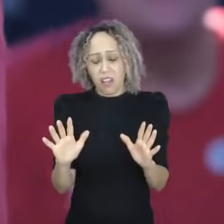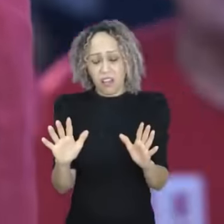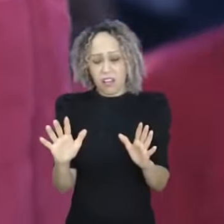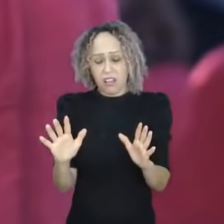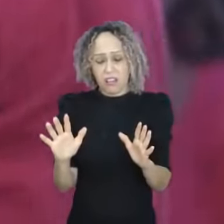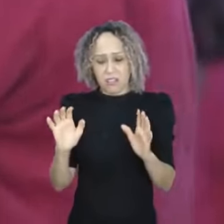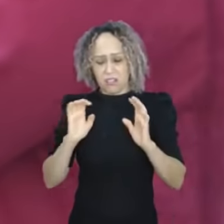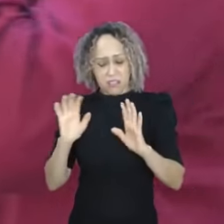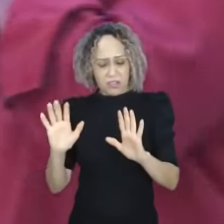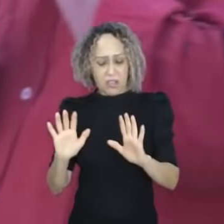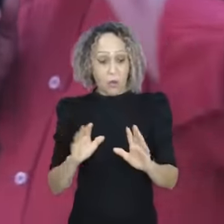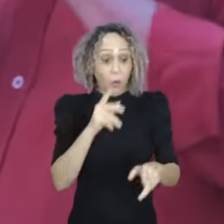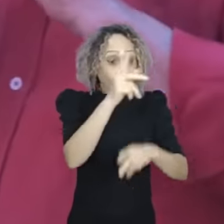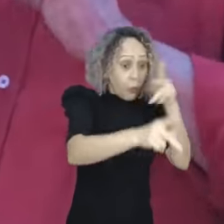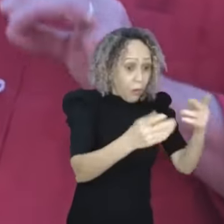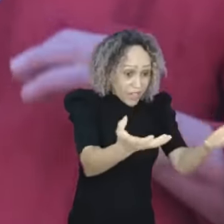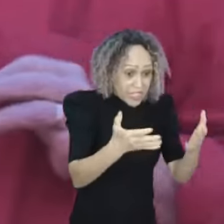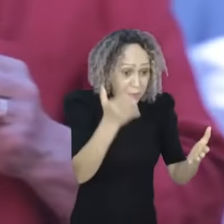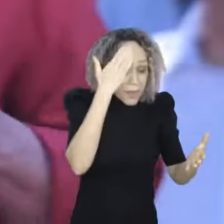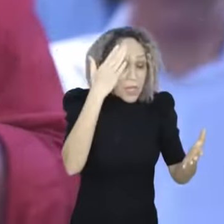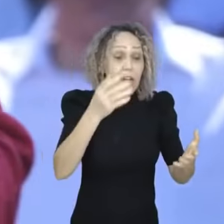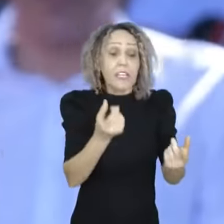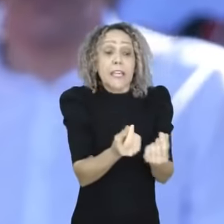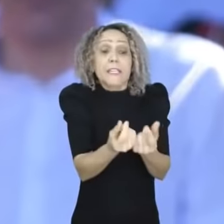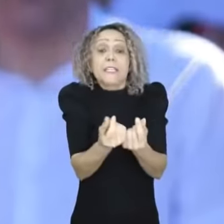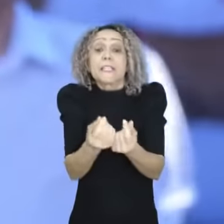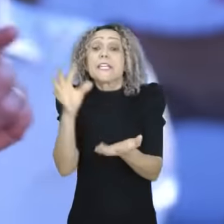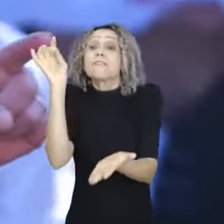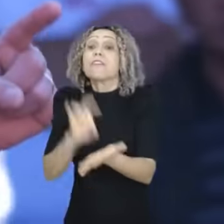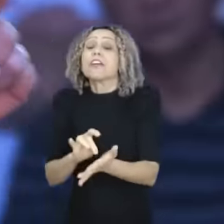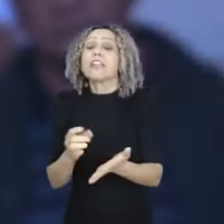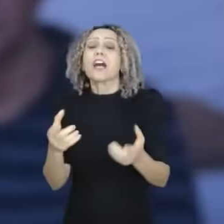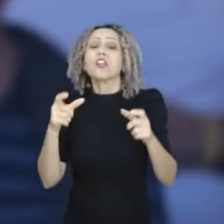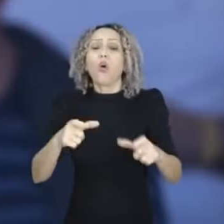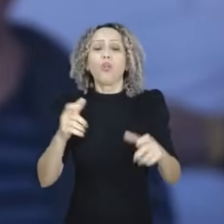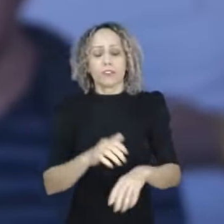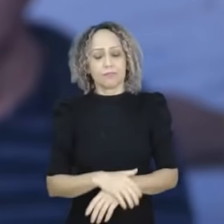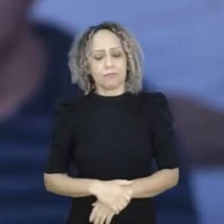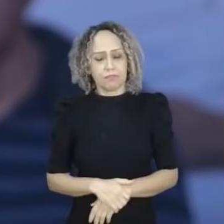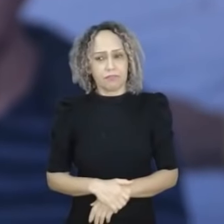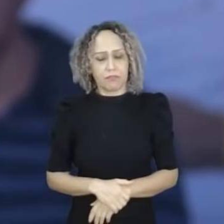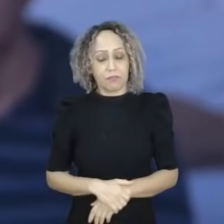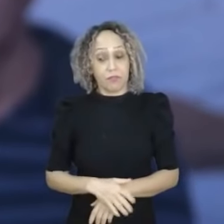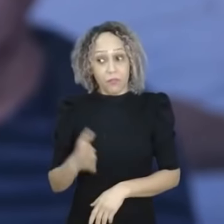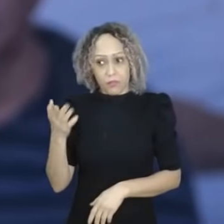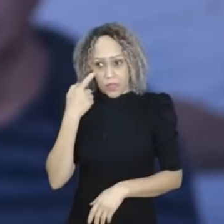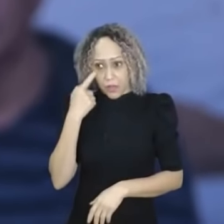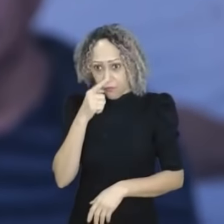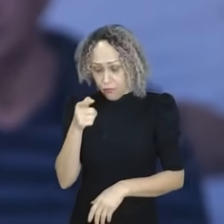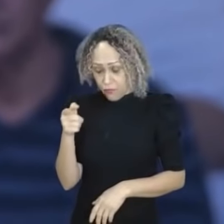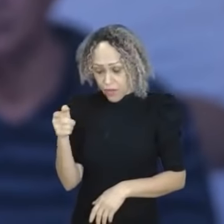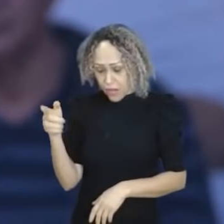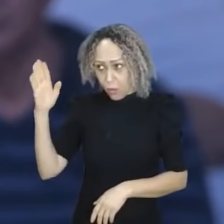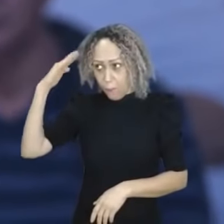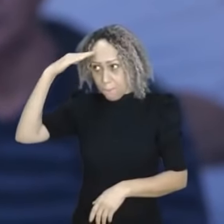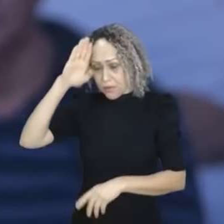verdade para ele. Então, vocês viram agora o Bolsonaro. O